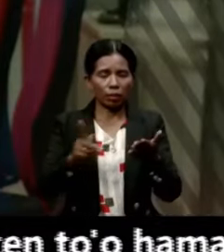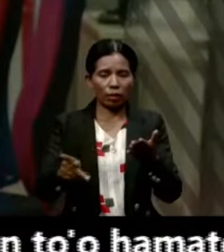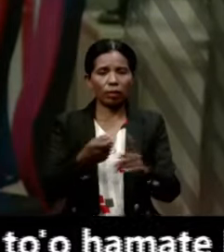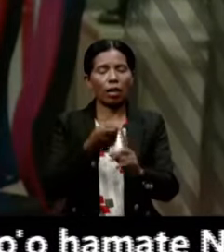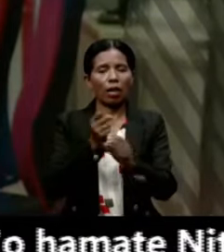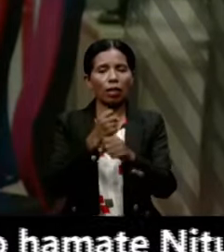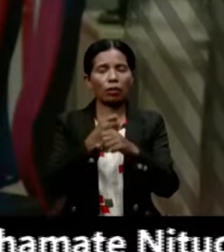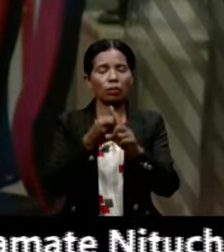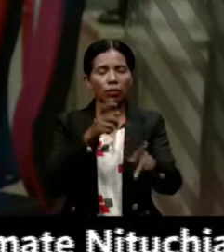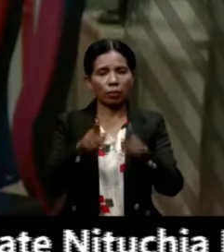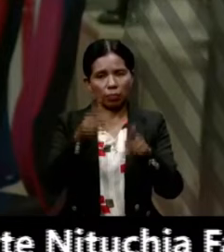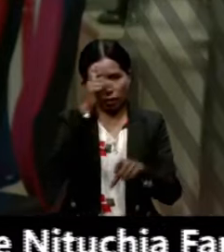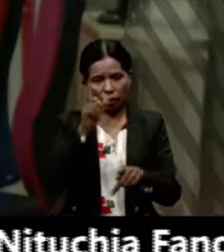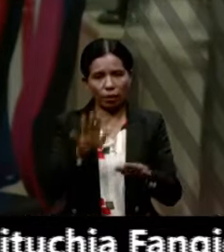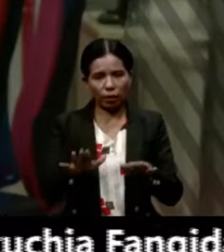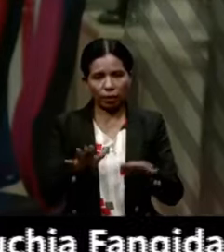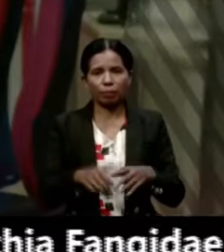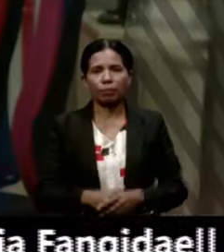minoridade.